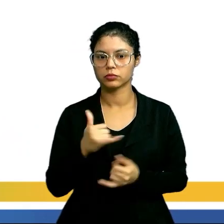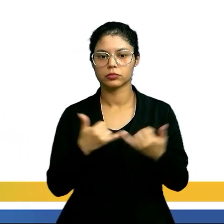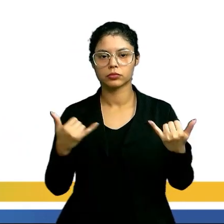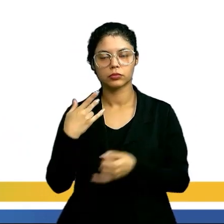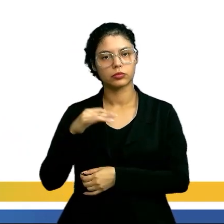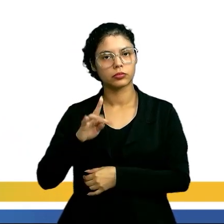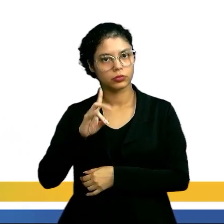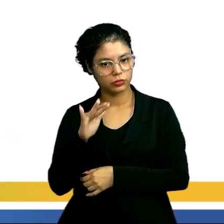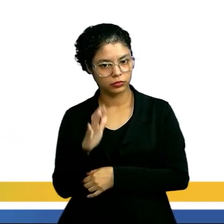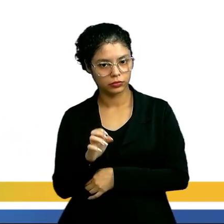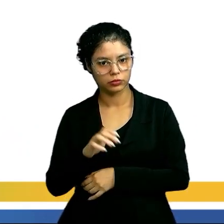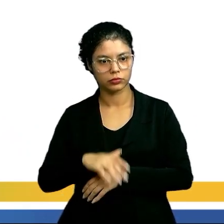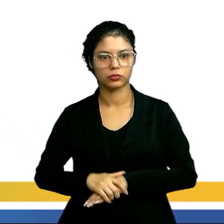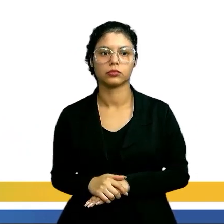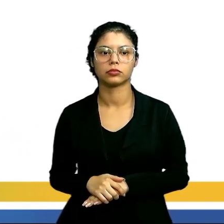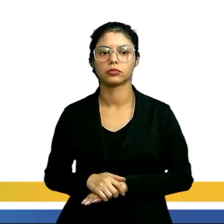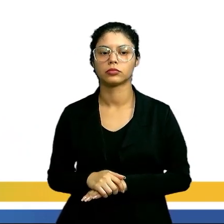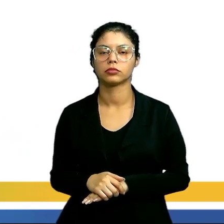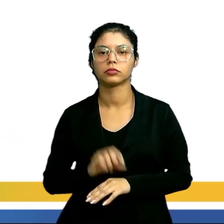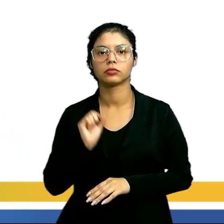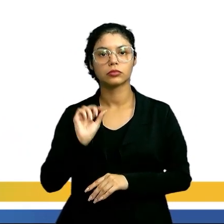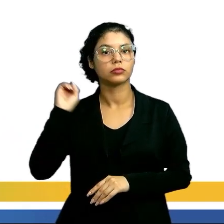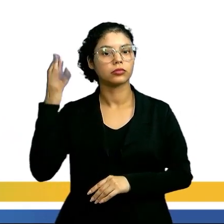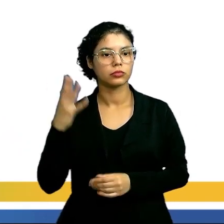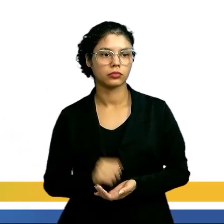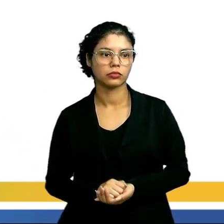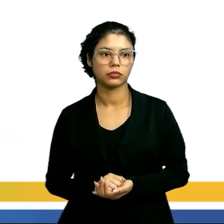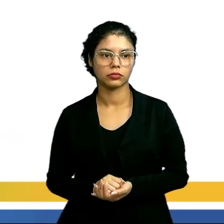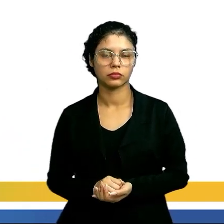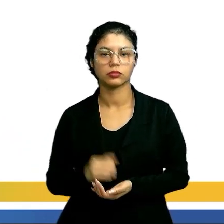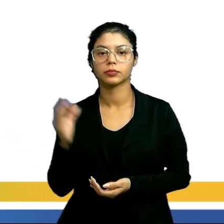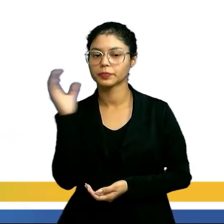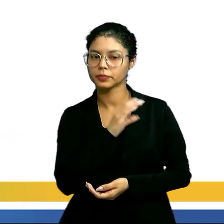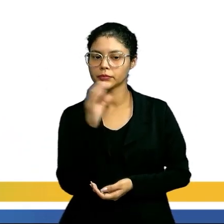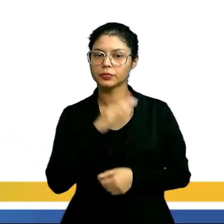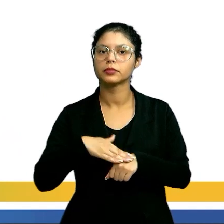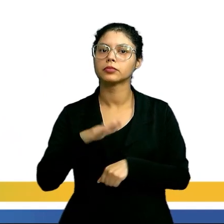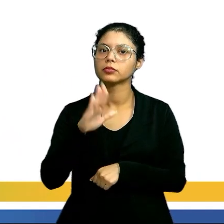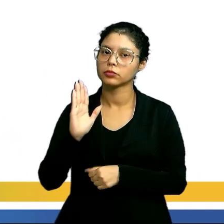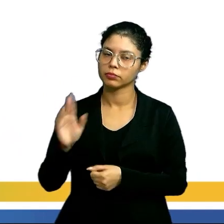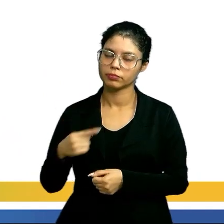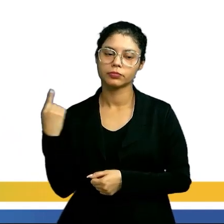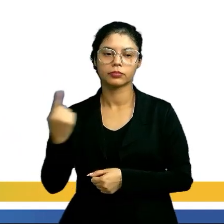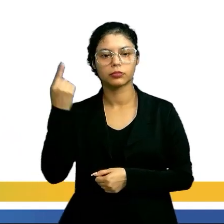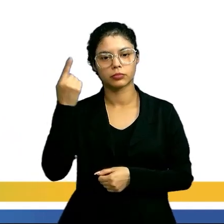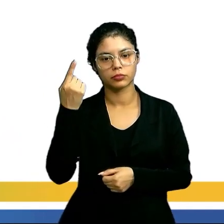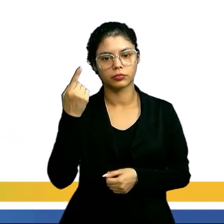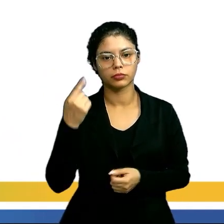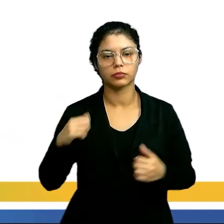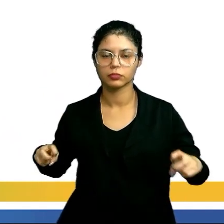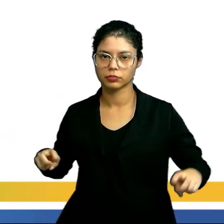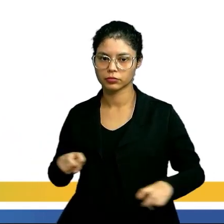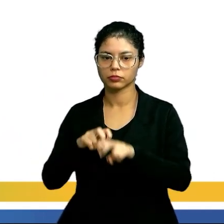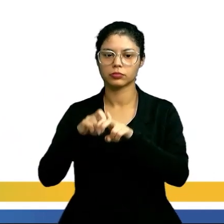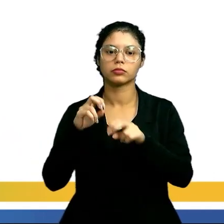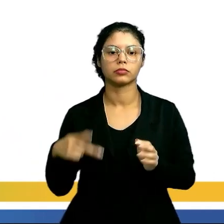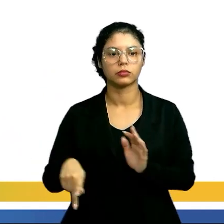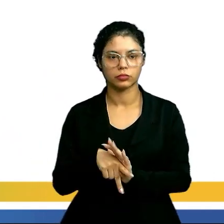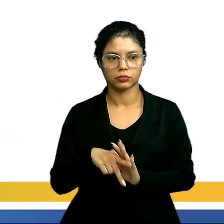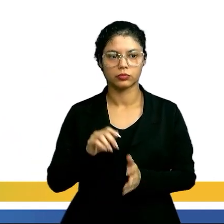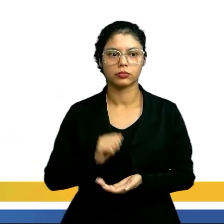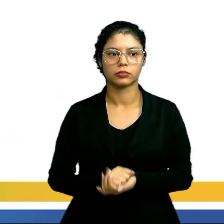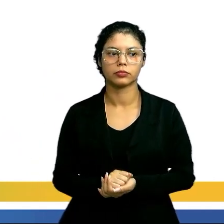altura. Obviamente não, já que não chega no resultado que encontramos. Letra D. A Torre de Burj Khalifa,